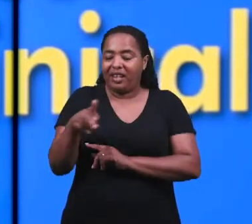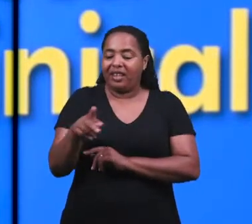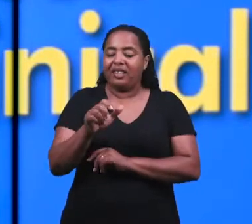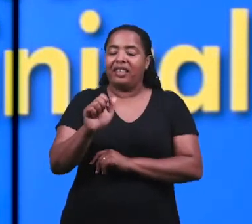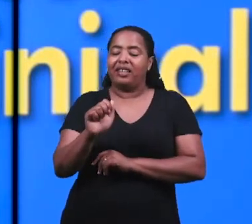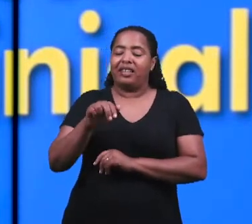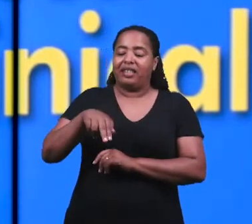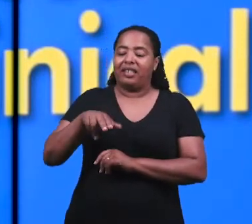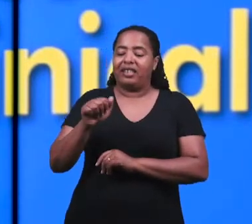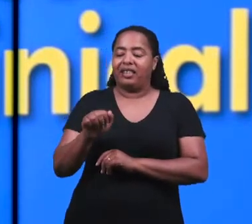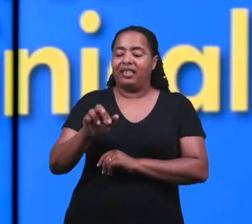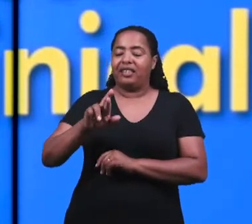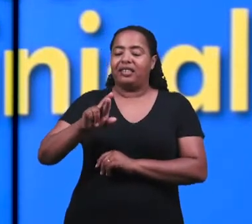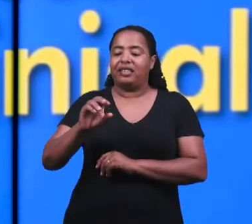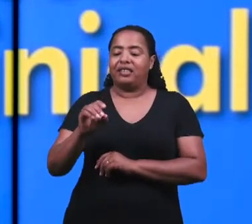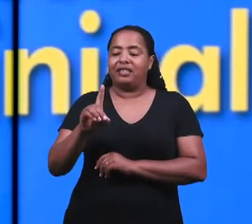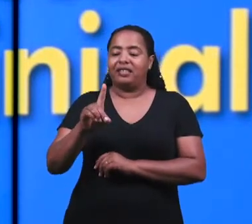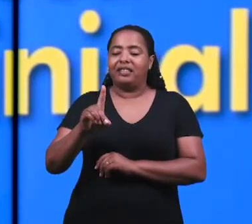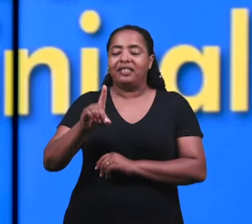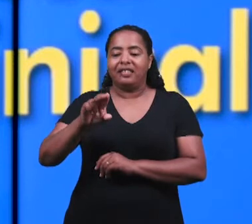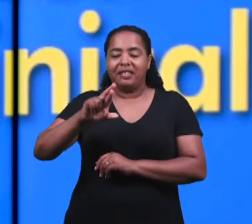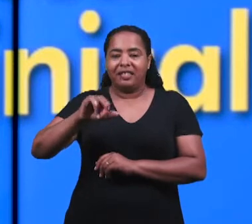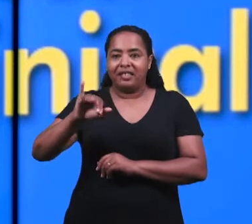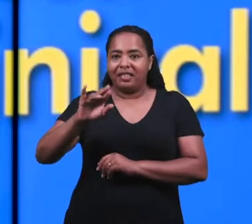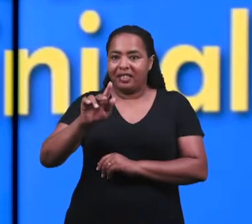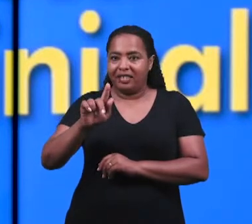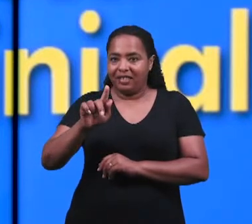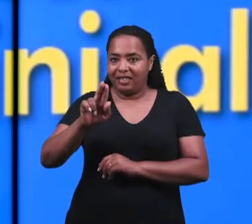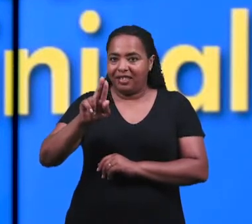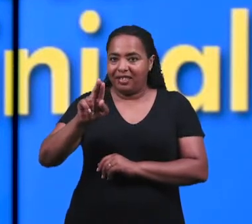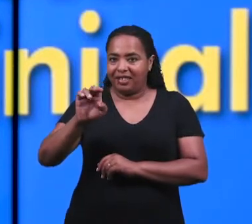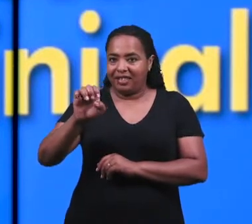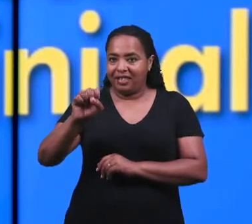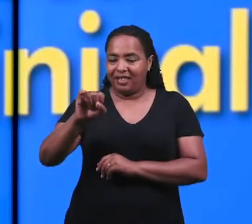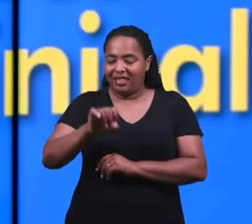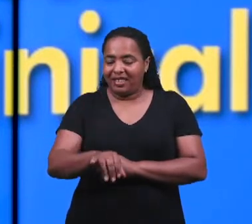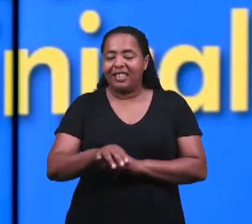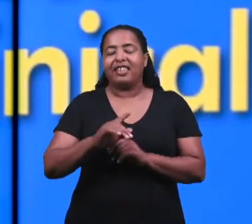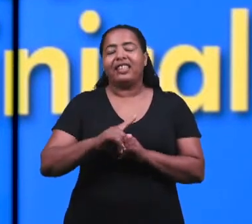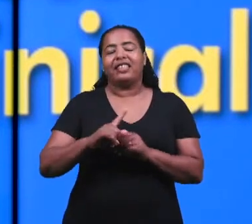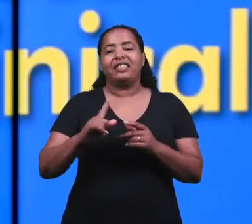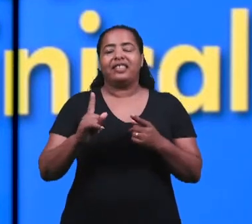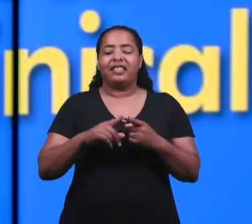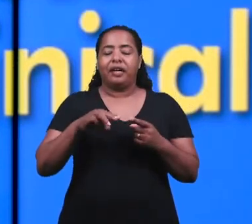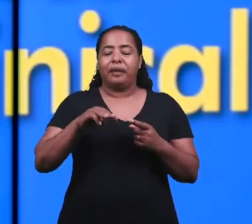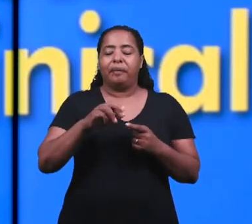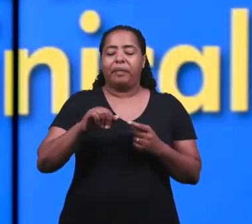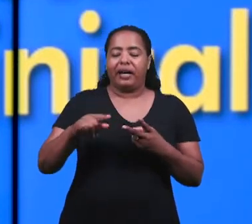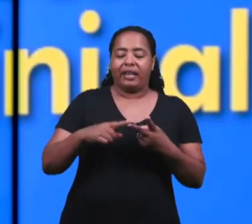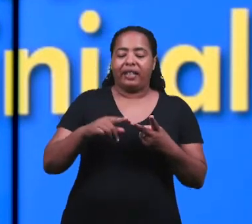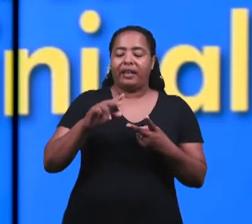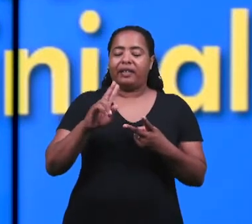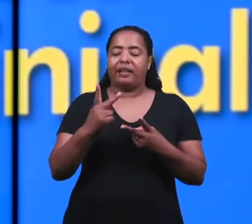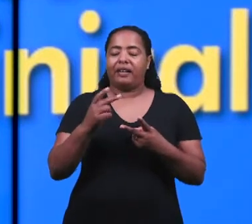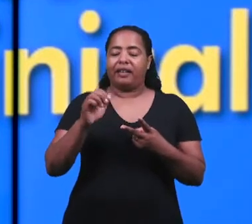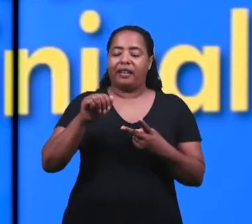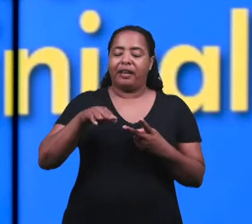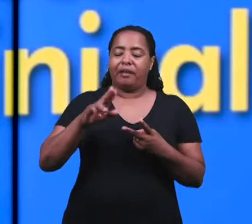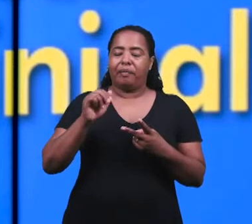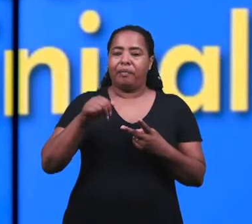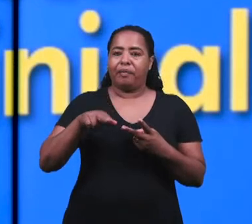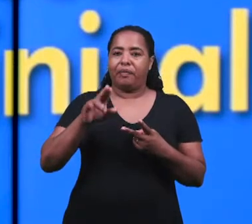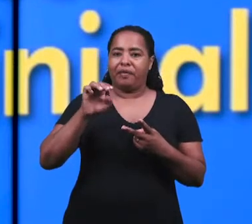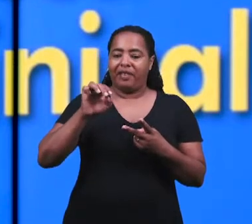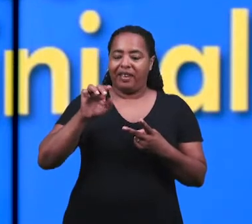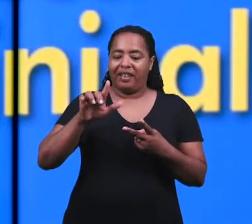ali da professora Ana Rodrigues, né? Então a resposta muito boa da Marina, do Eduardo, da Emanuele, né? Uma